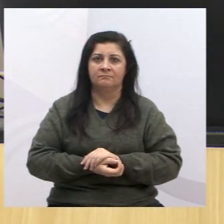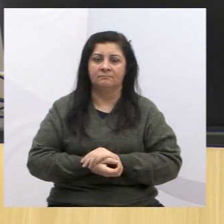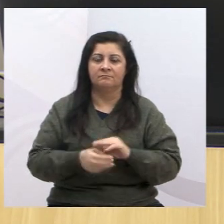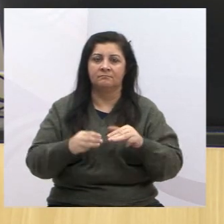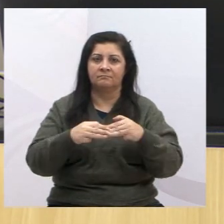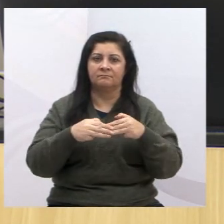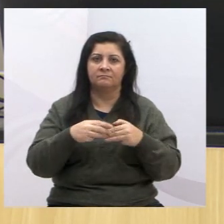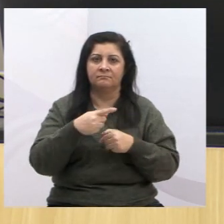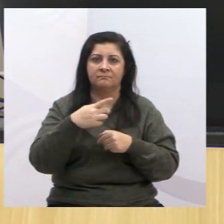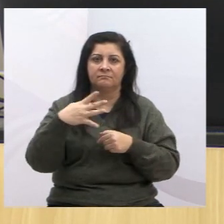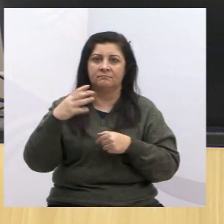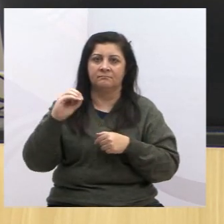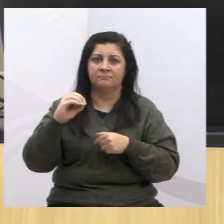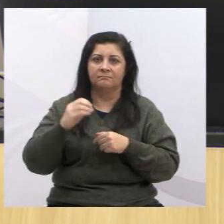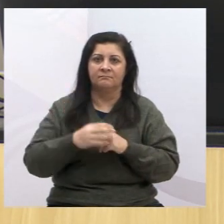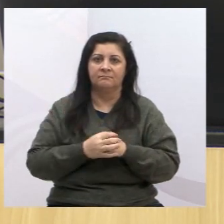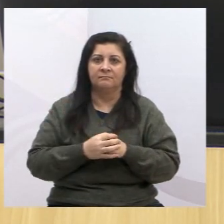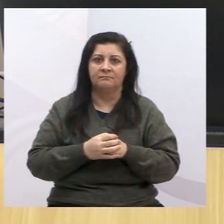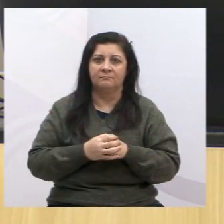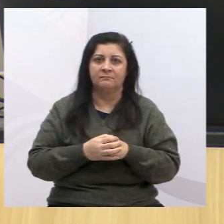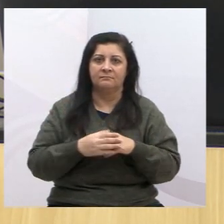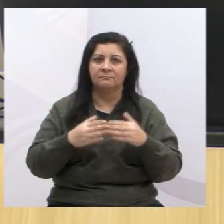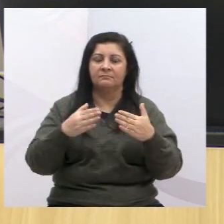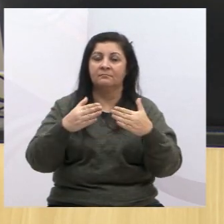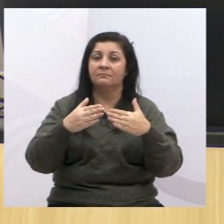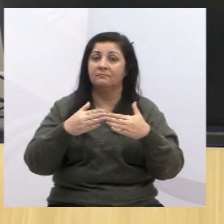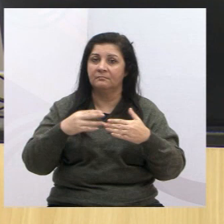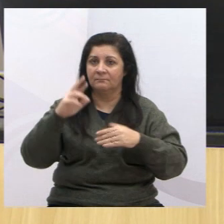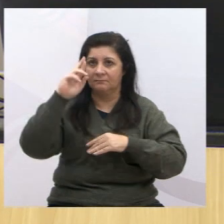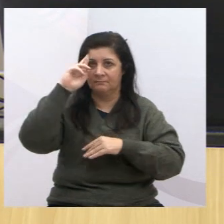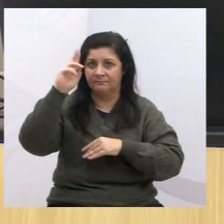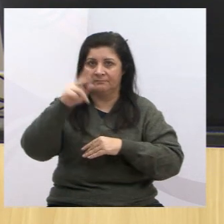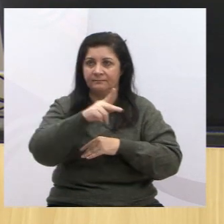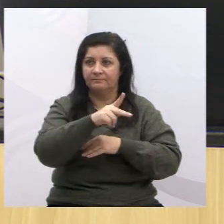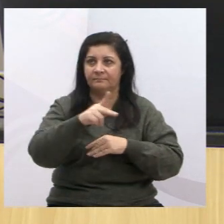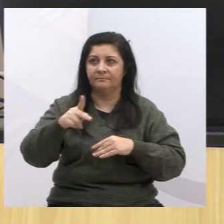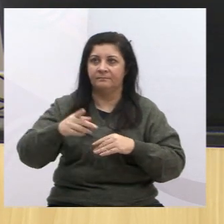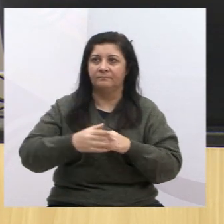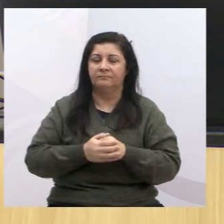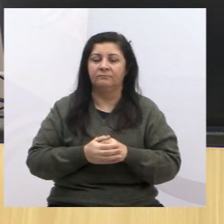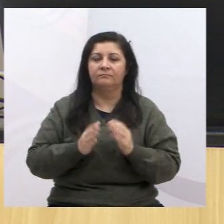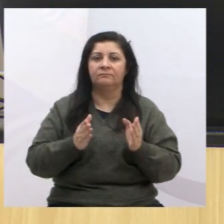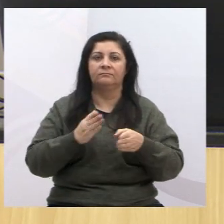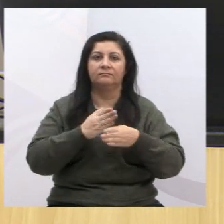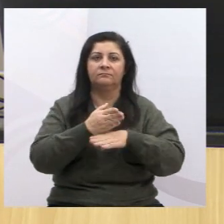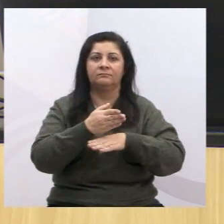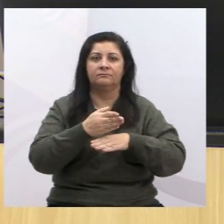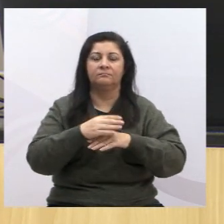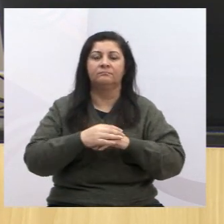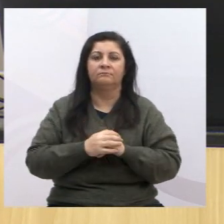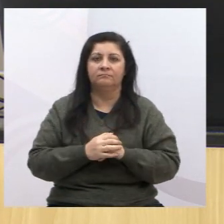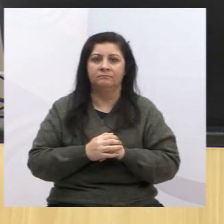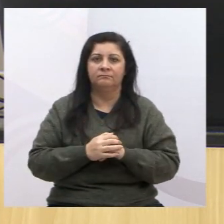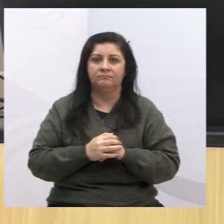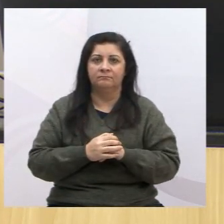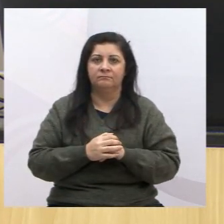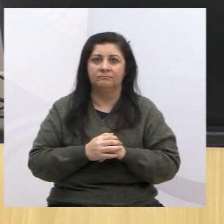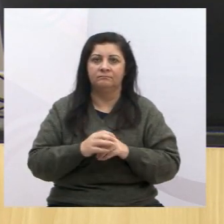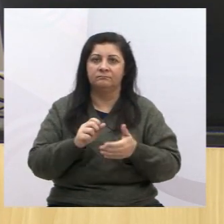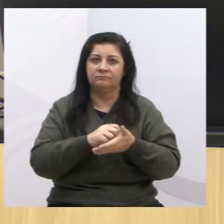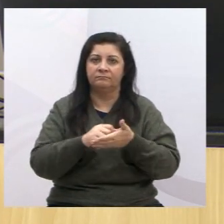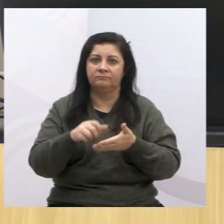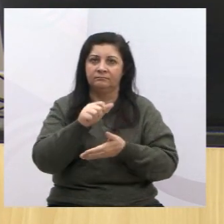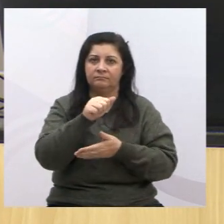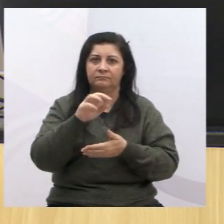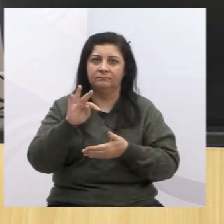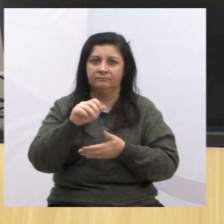Moção 140/2021. Requeremos excelentíssimo senhor presidente dessa casa, cumpridas as formalidades regimentais, seja constatado no